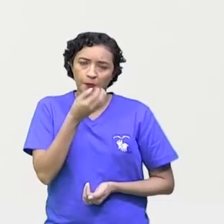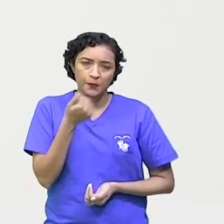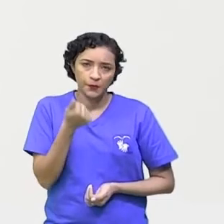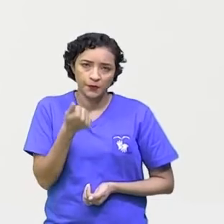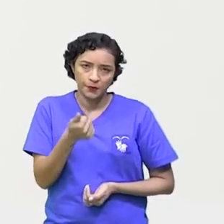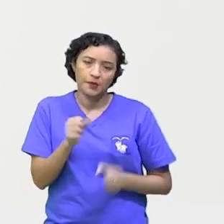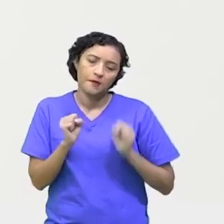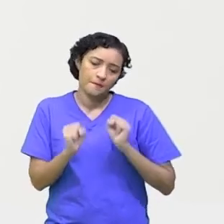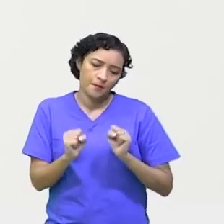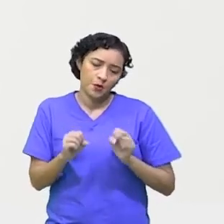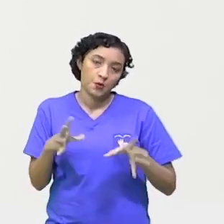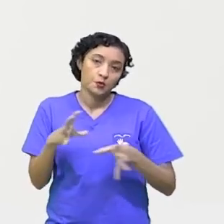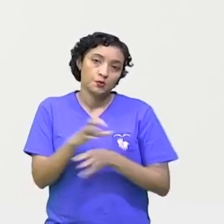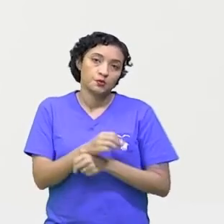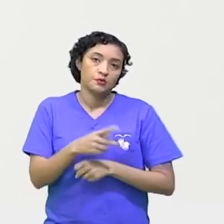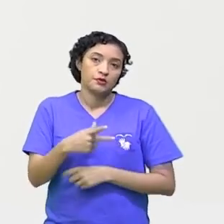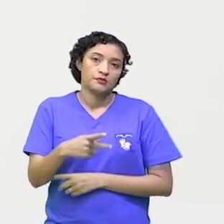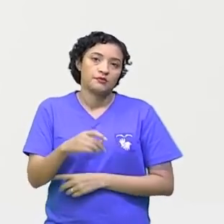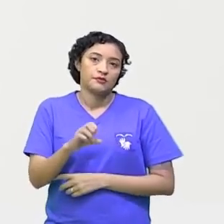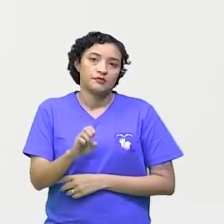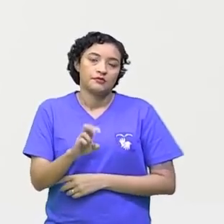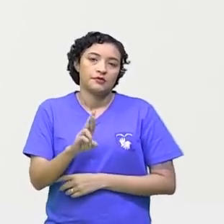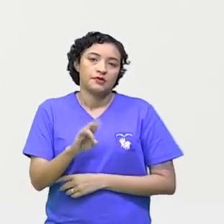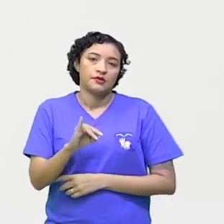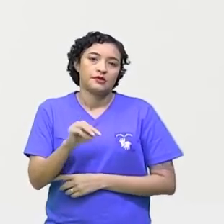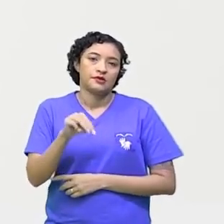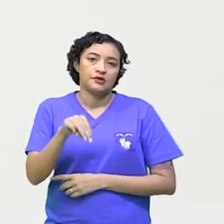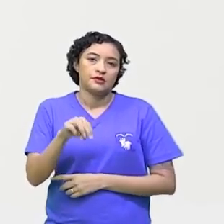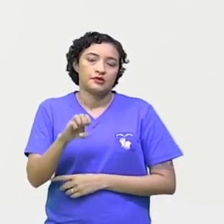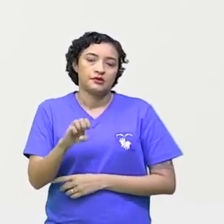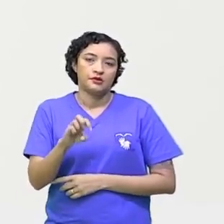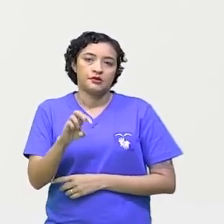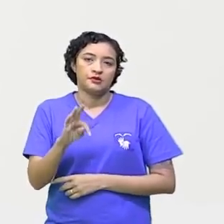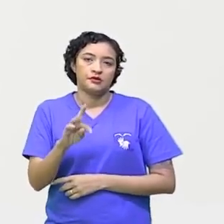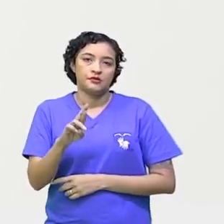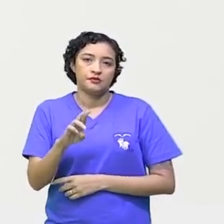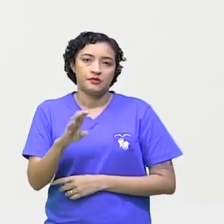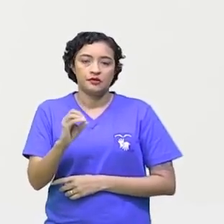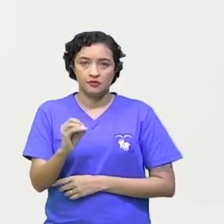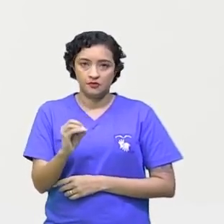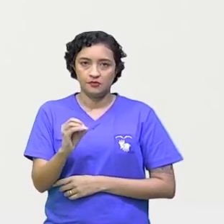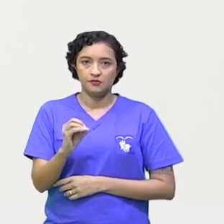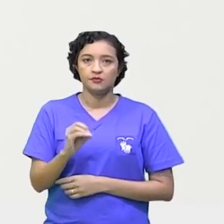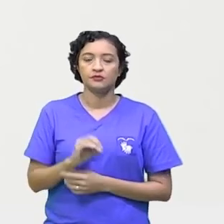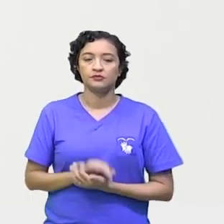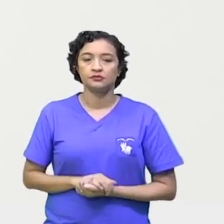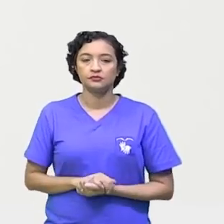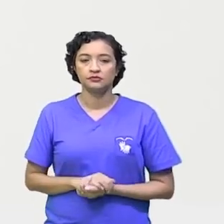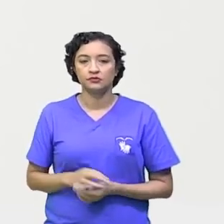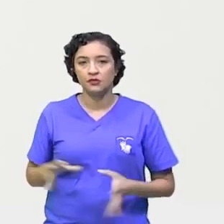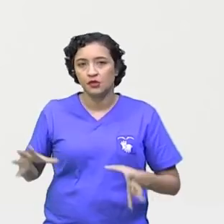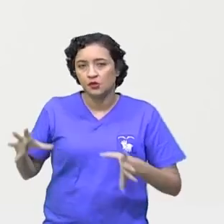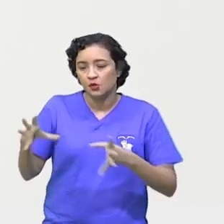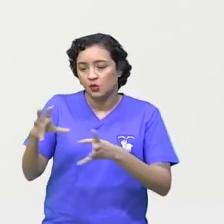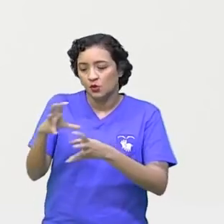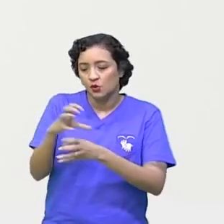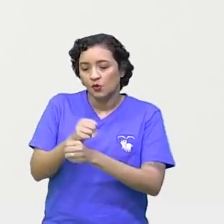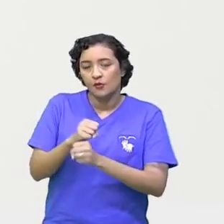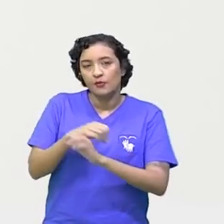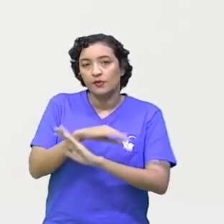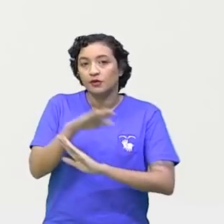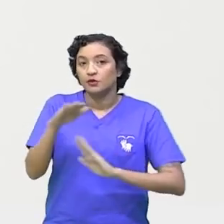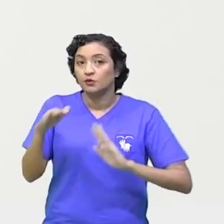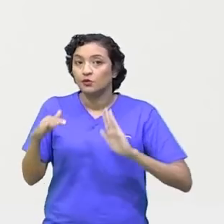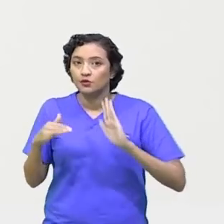agora o perímetro, não é verdade? Quem vai ser o perímetro, então? Bom, nós vamos ter que somar todos esses